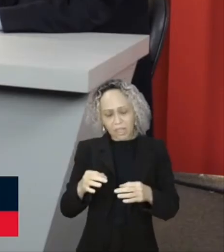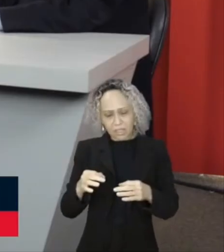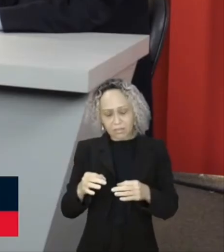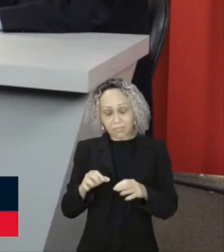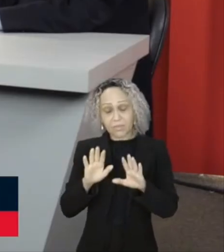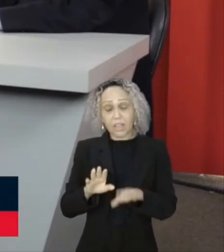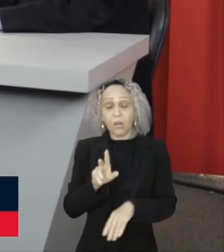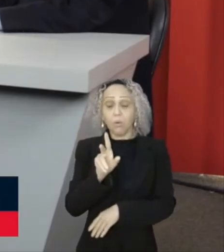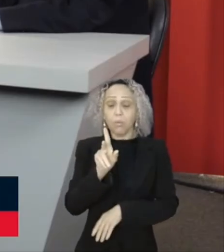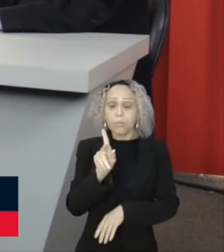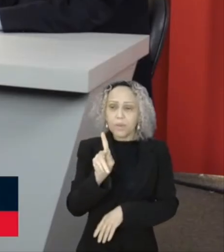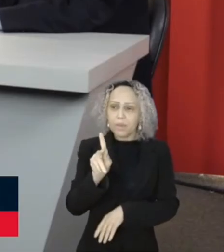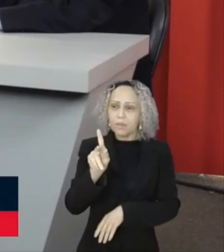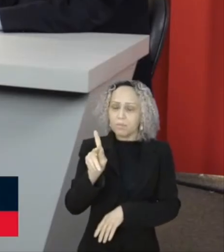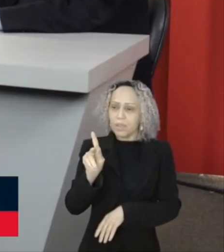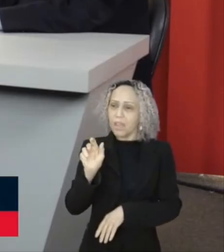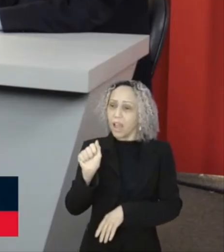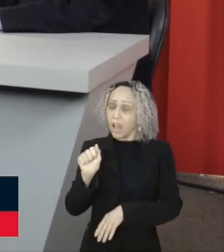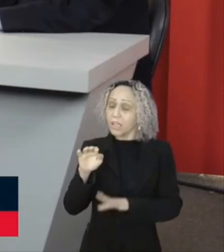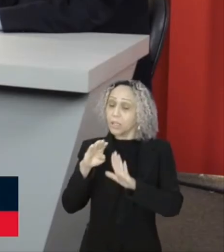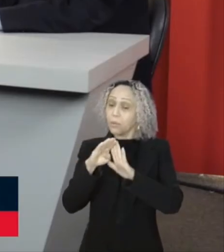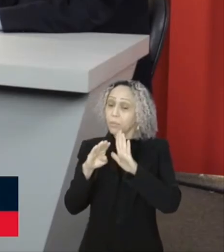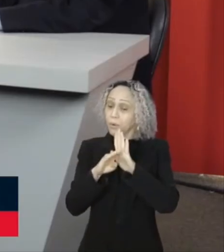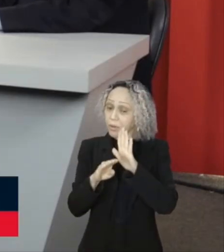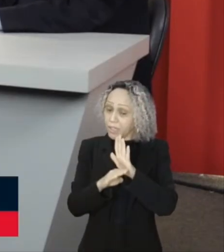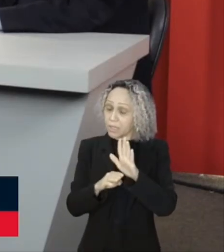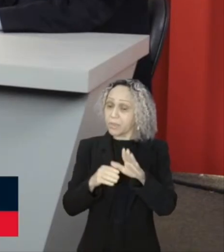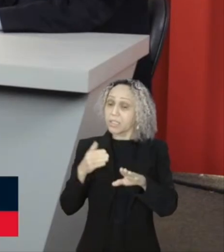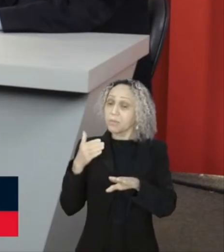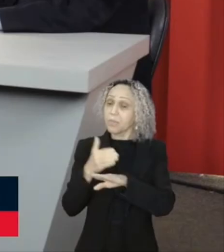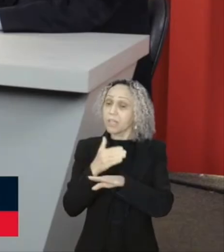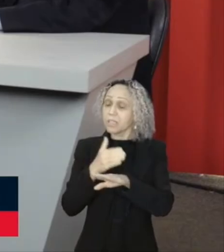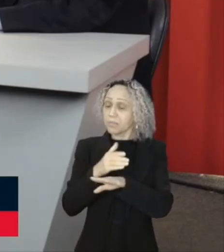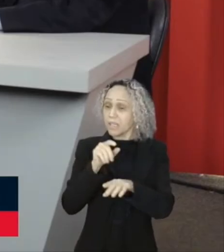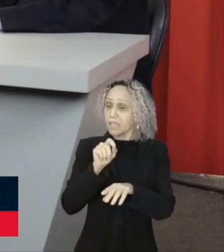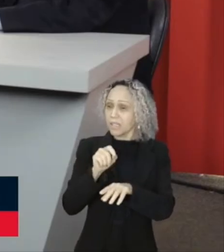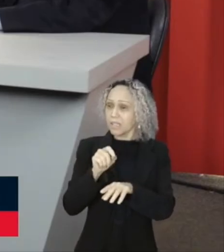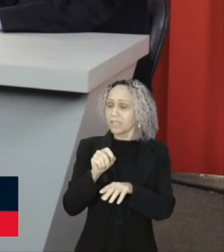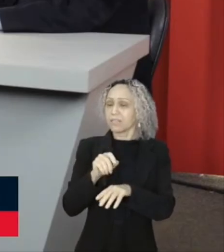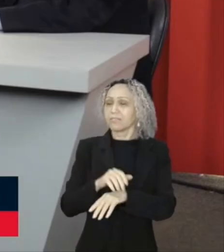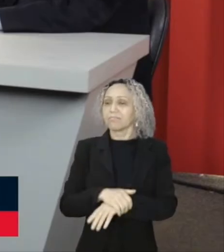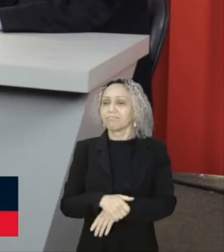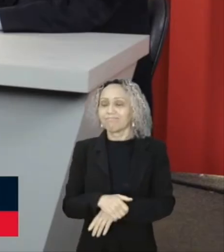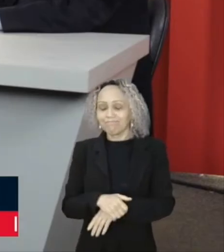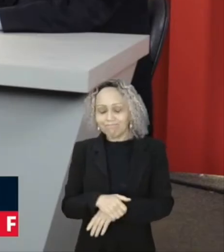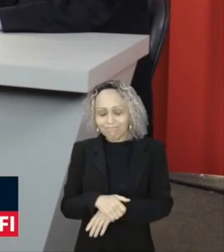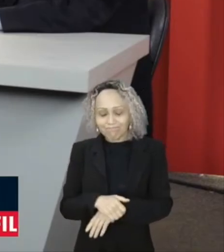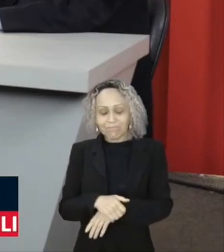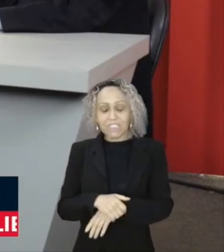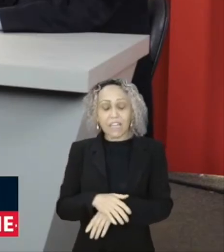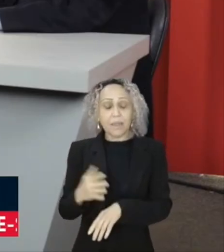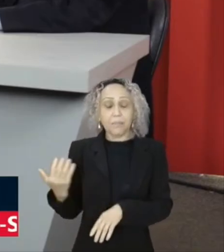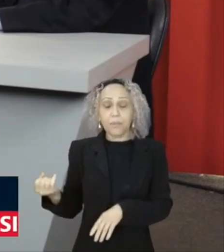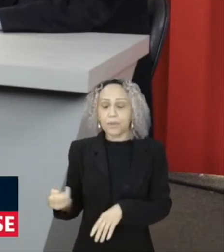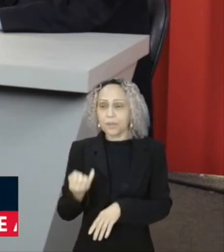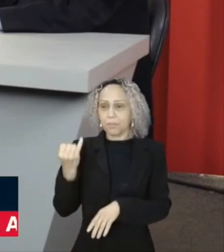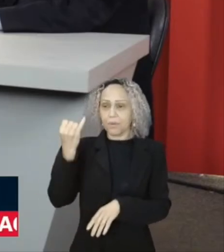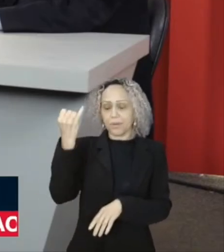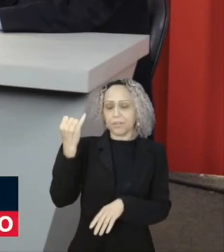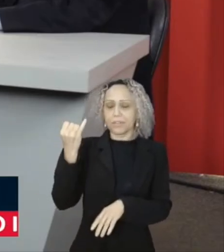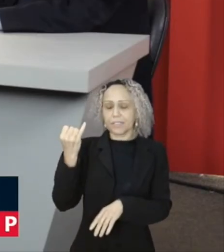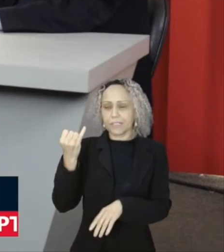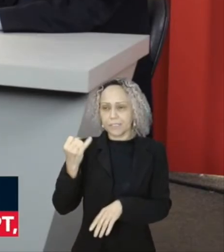bem-vindo, certamente vem para ficar. Ter planejamento é essencial, apoio total ao PPA democrático, diz o Laureano Arantes